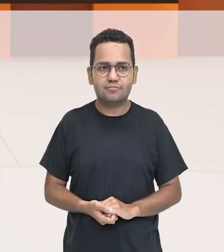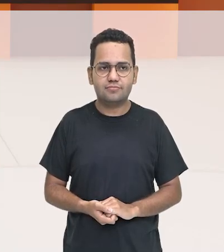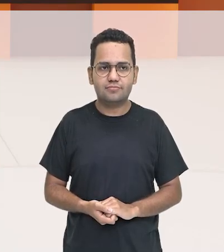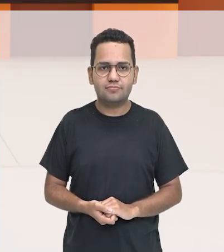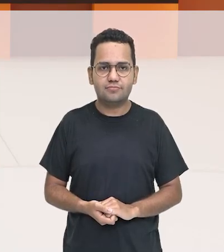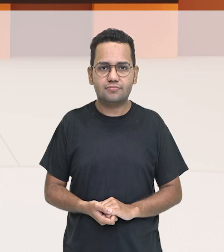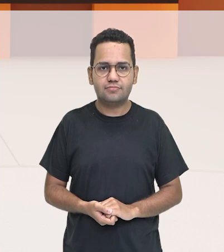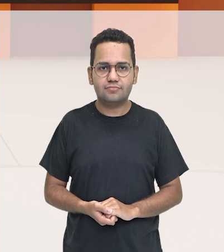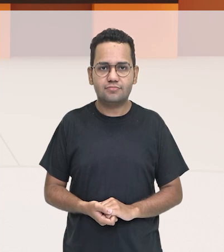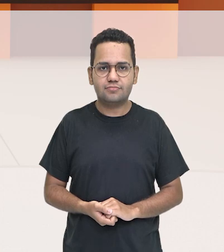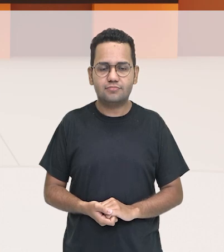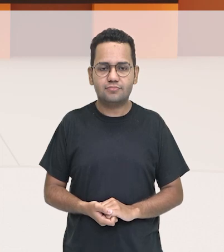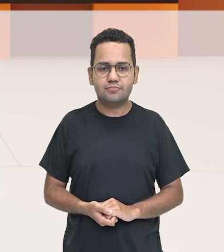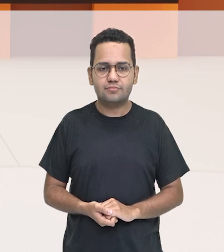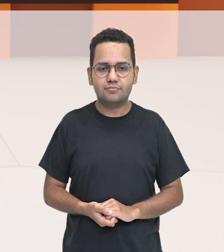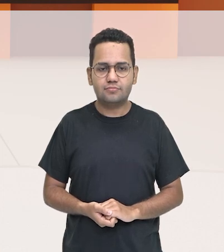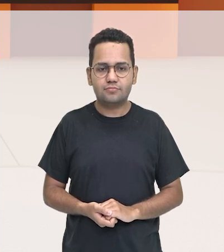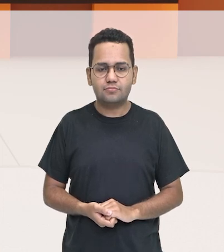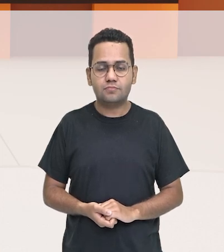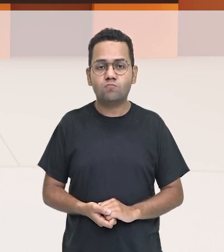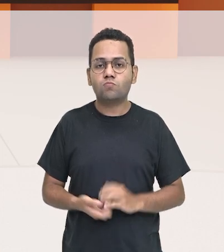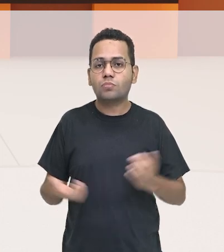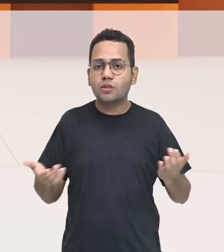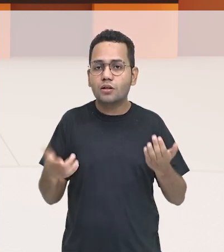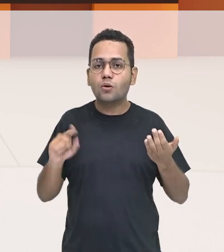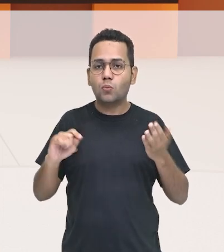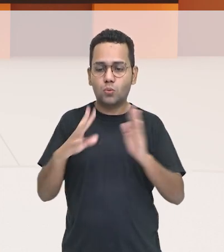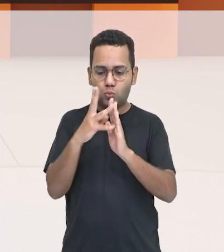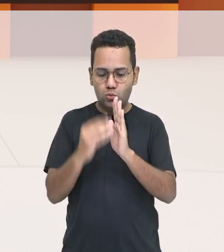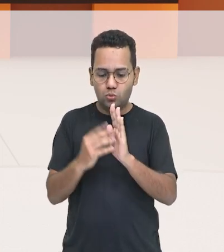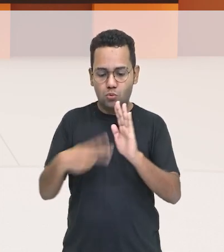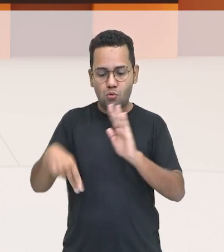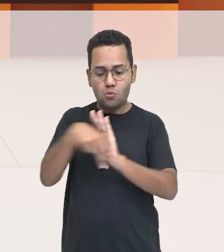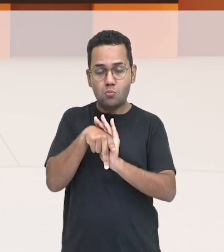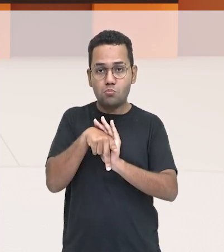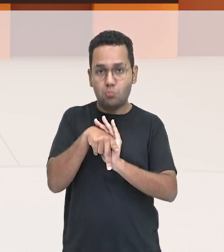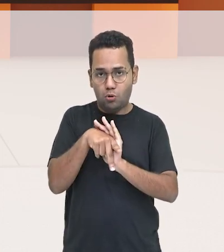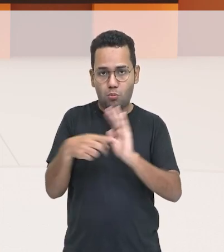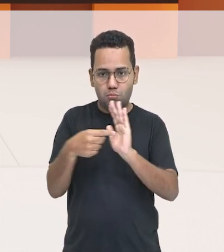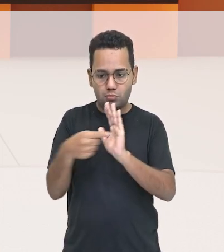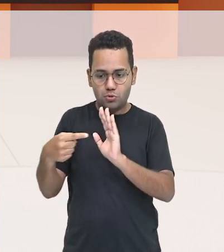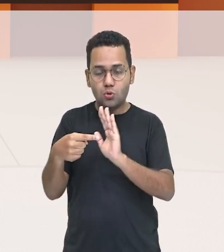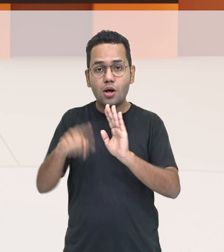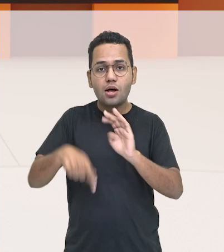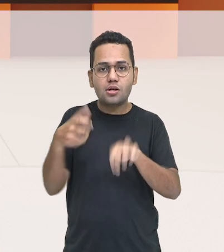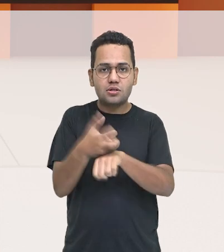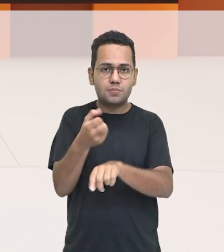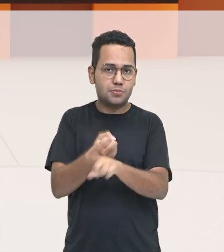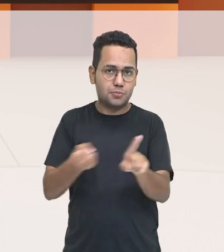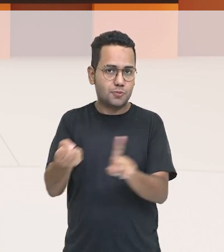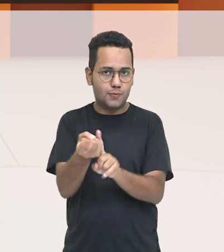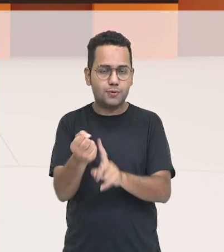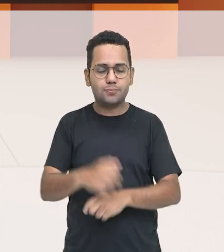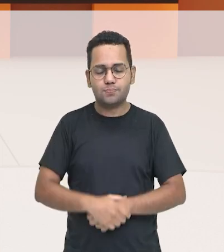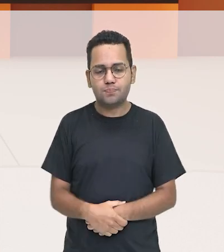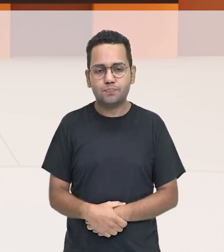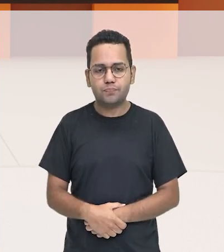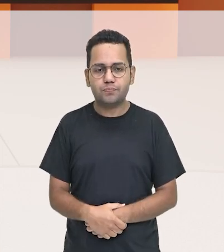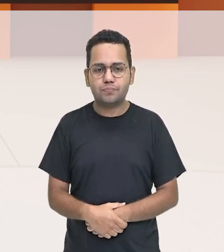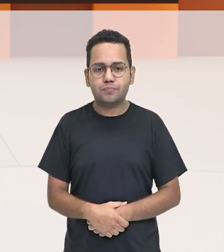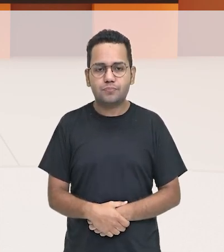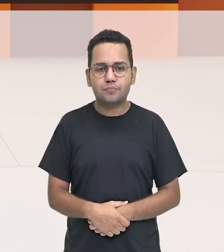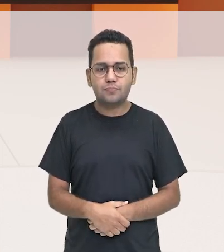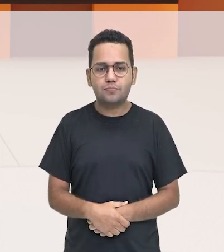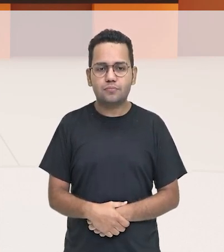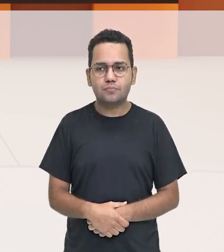Tratamos em nossas aulas, na unidade 1, de Sociologia. Claro, é o nosso componente curricular. E falamos